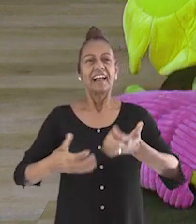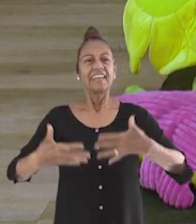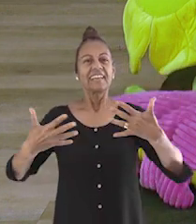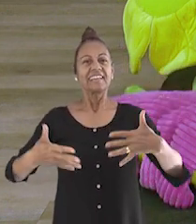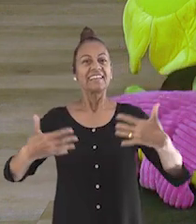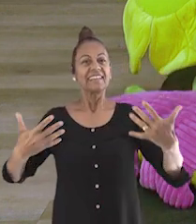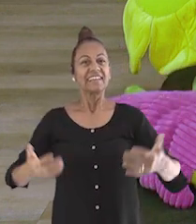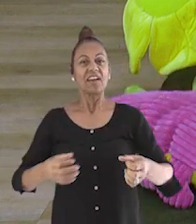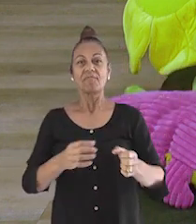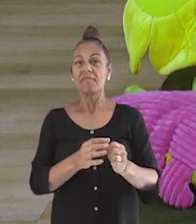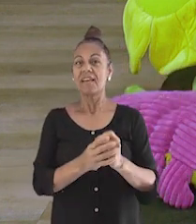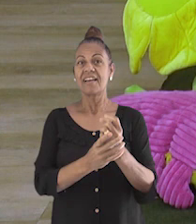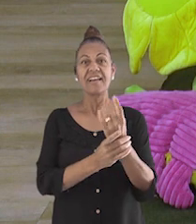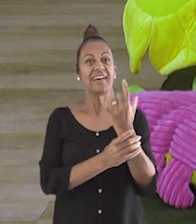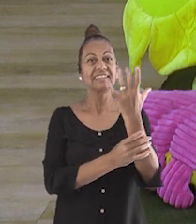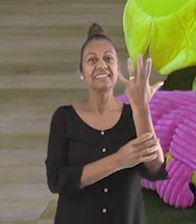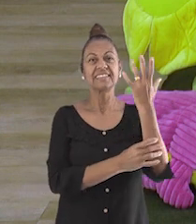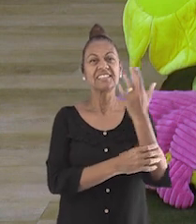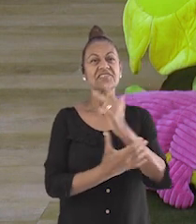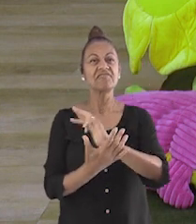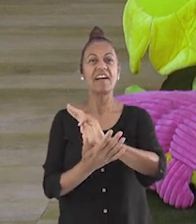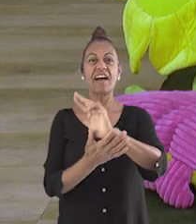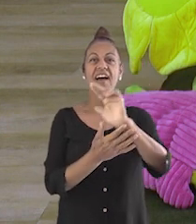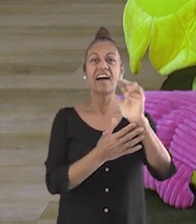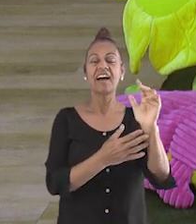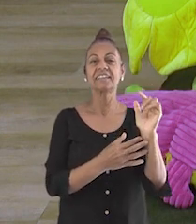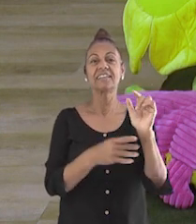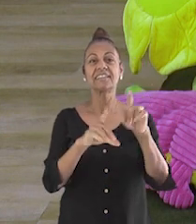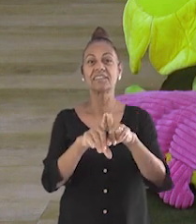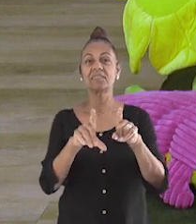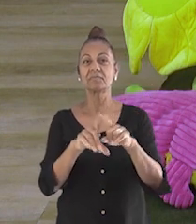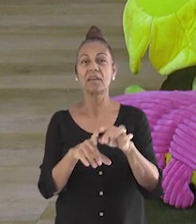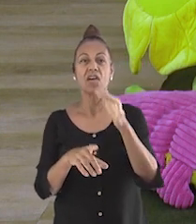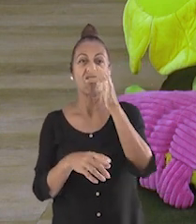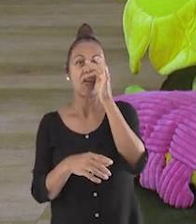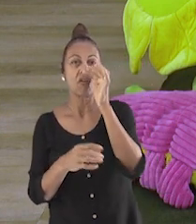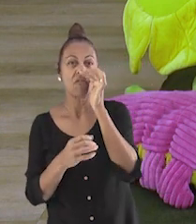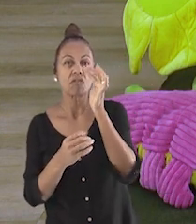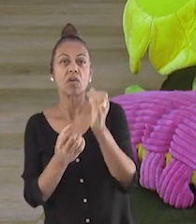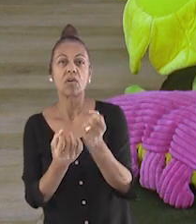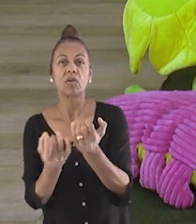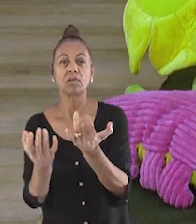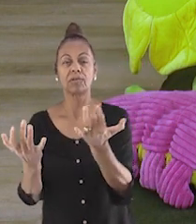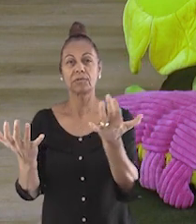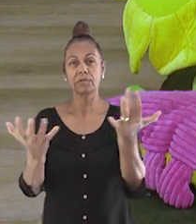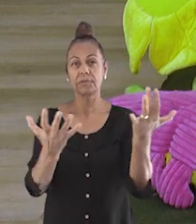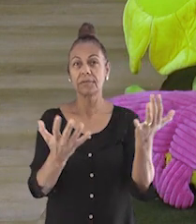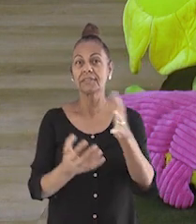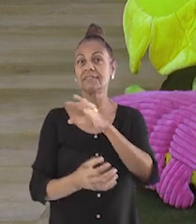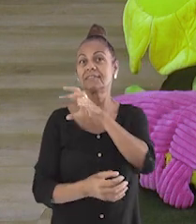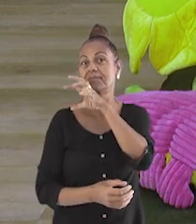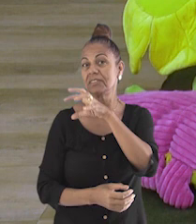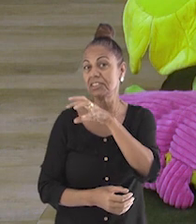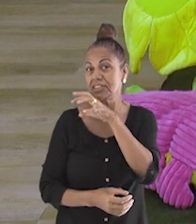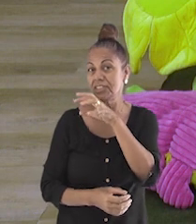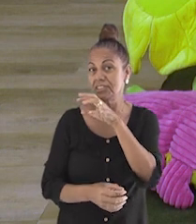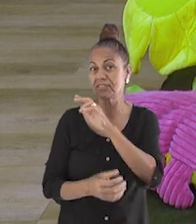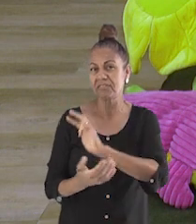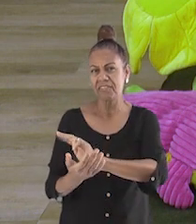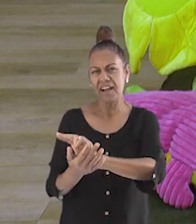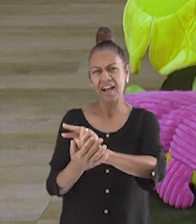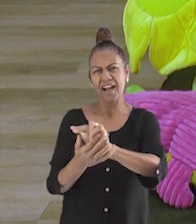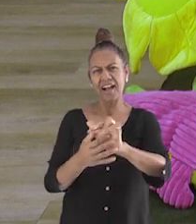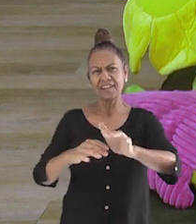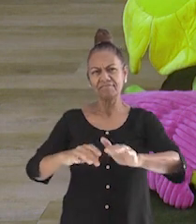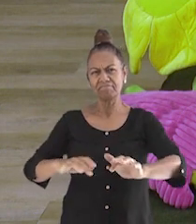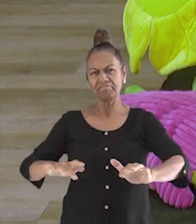a voar. No meio de tanta alegria, muitas flores e plantas para admirar e também